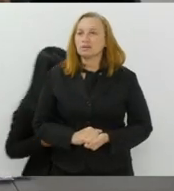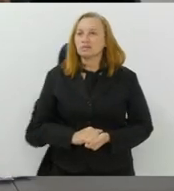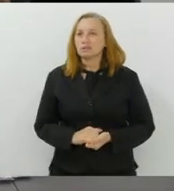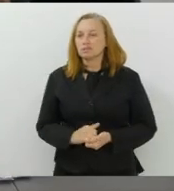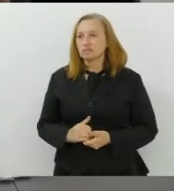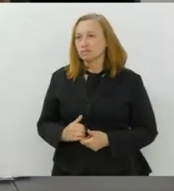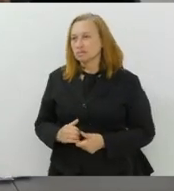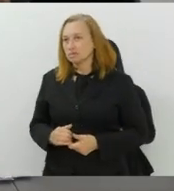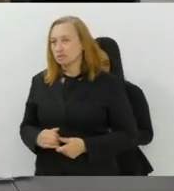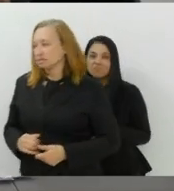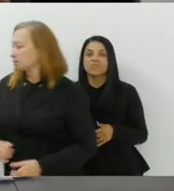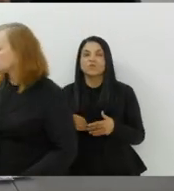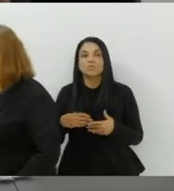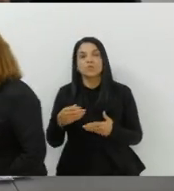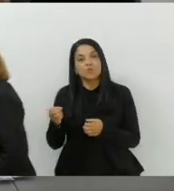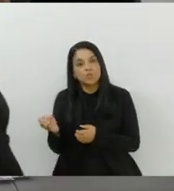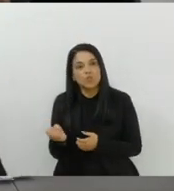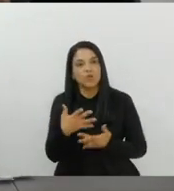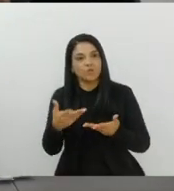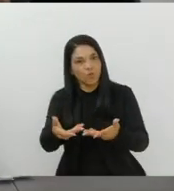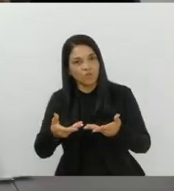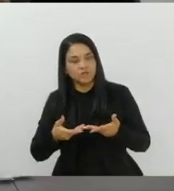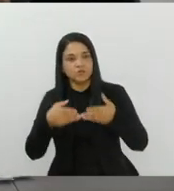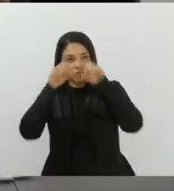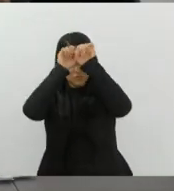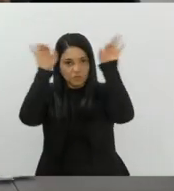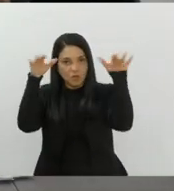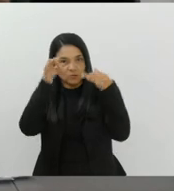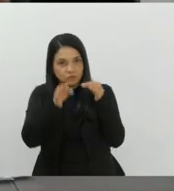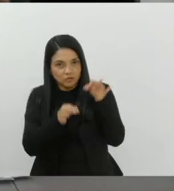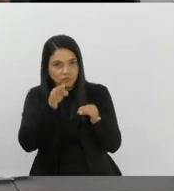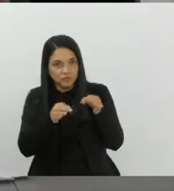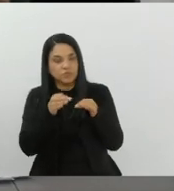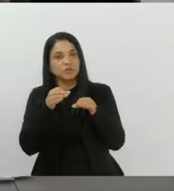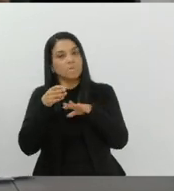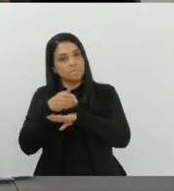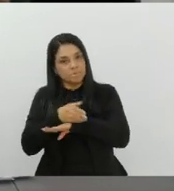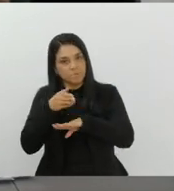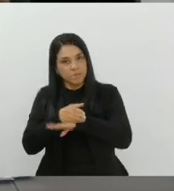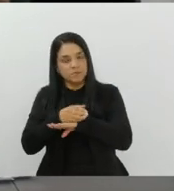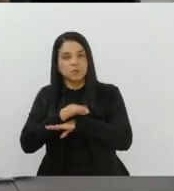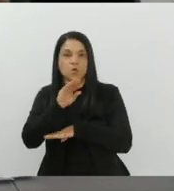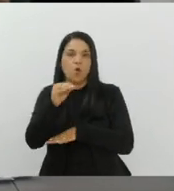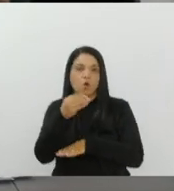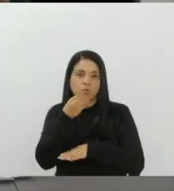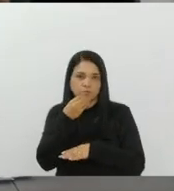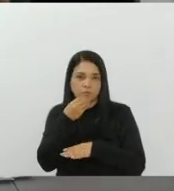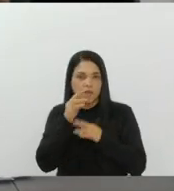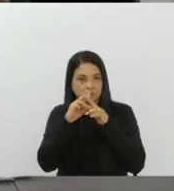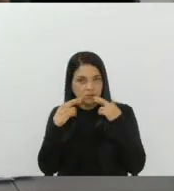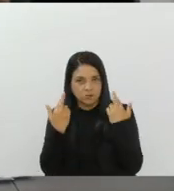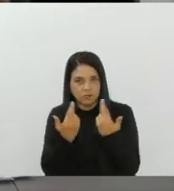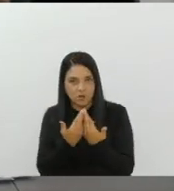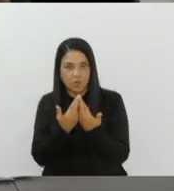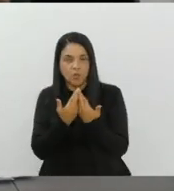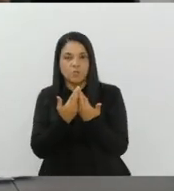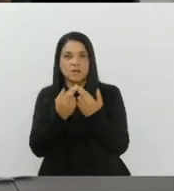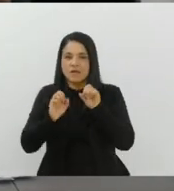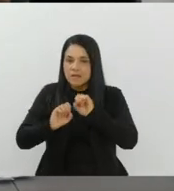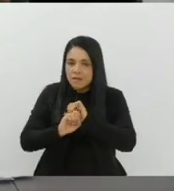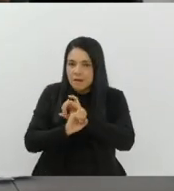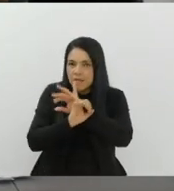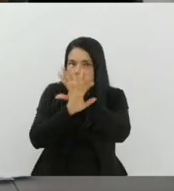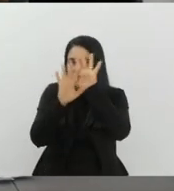vamos fazer um novo convite para que o Tribunal de Justiça esteja presente novamente em outra oportunidade, outra reunião, para esclarecer